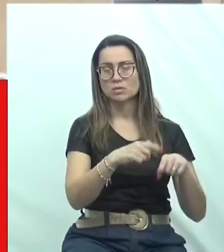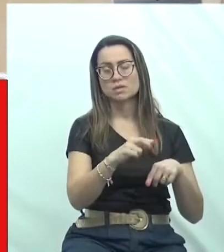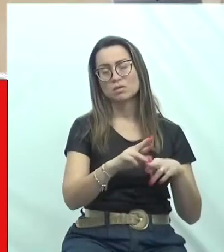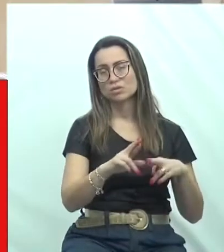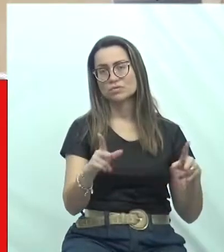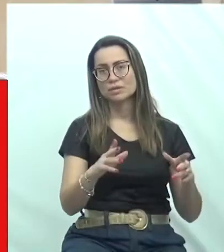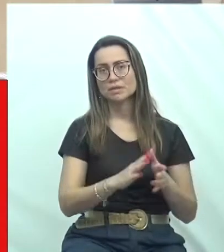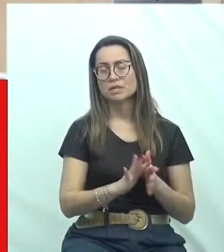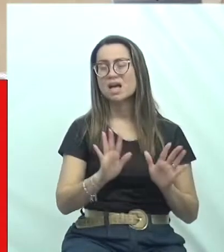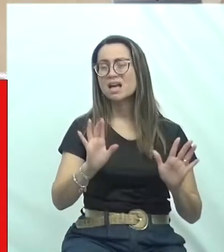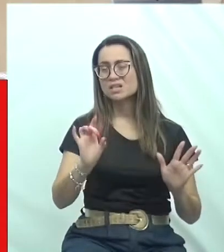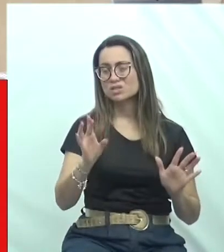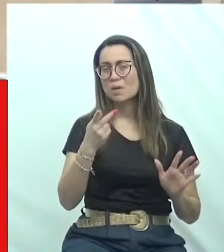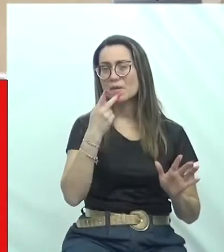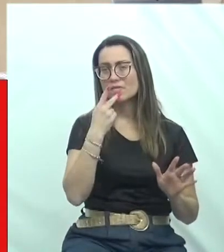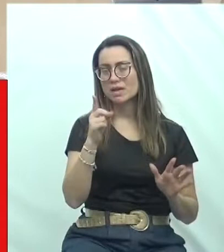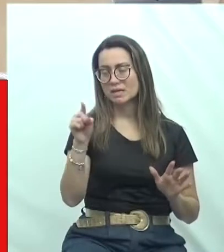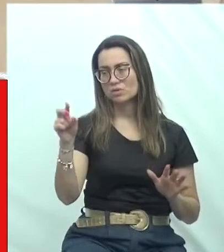do Inmetro.